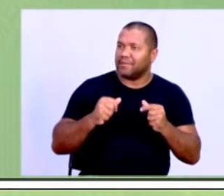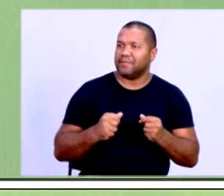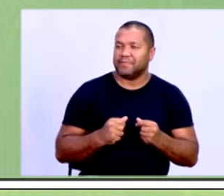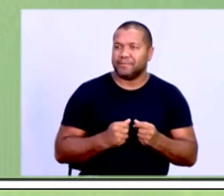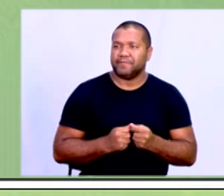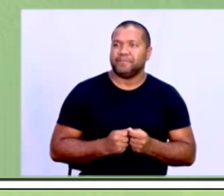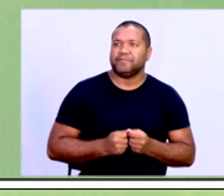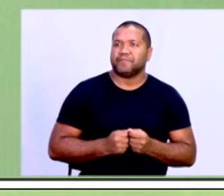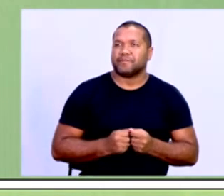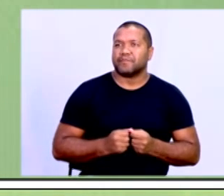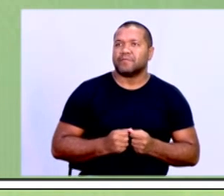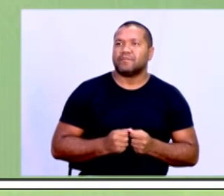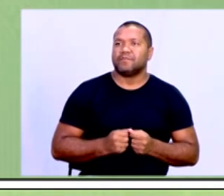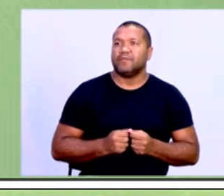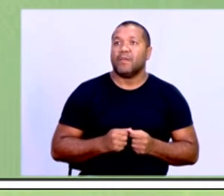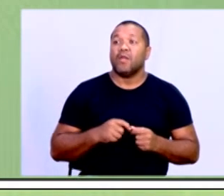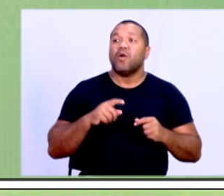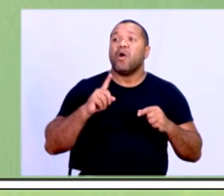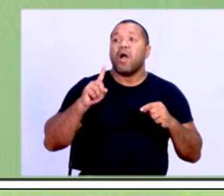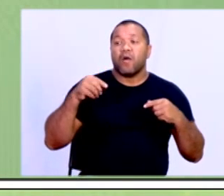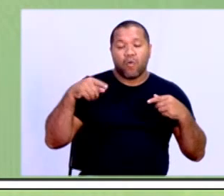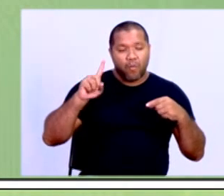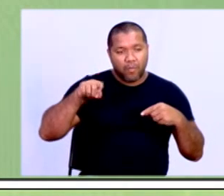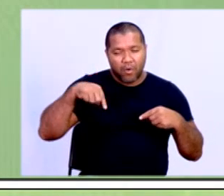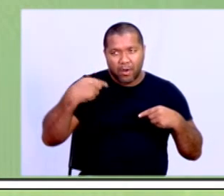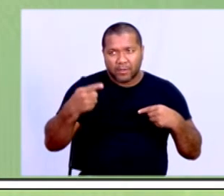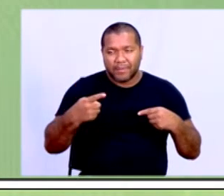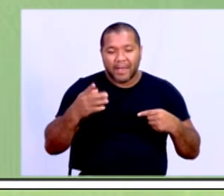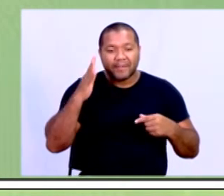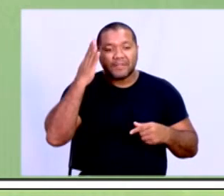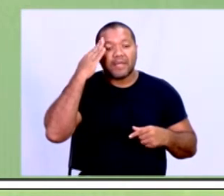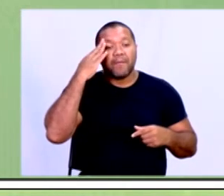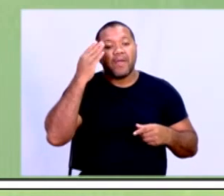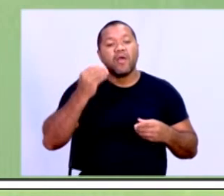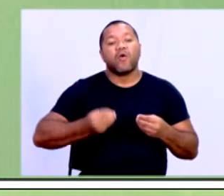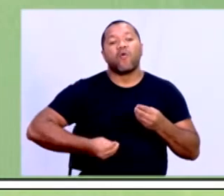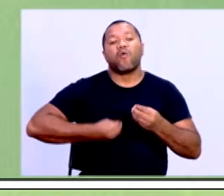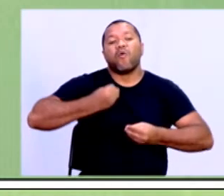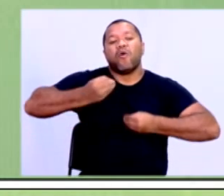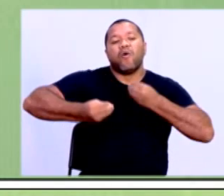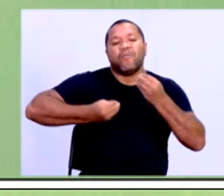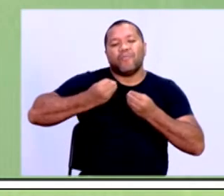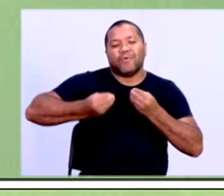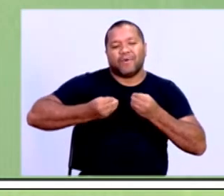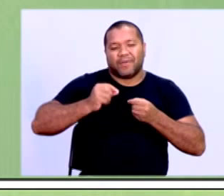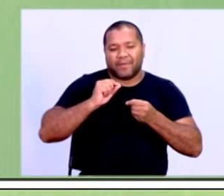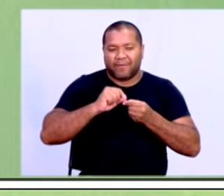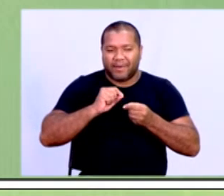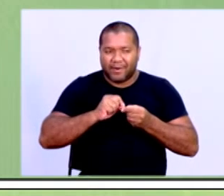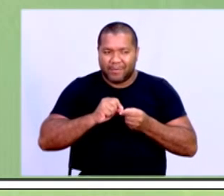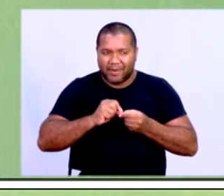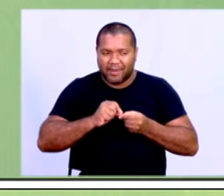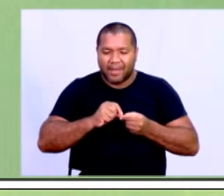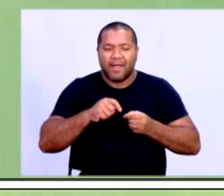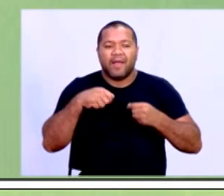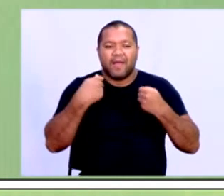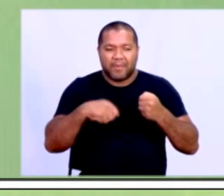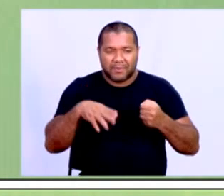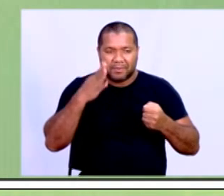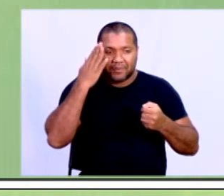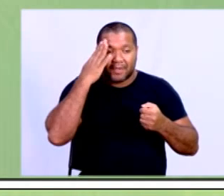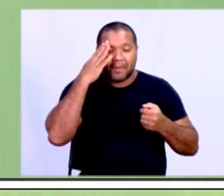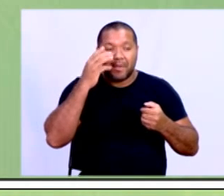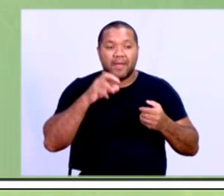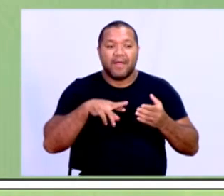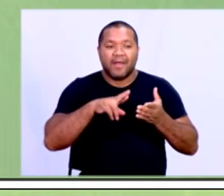Próximo componente é planejar por funcionalidade, planejar por feature. O